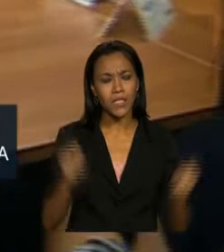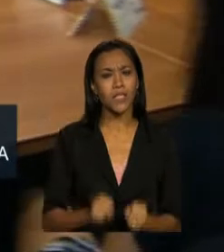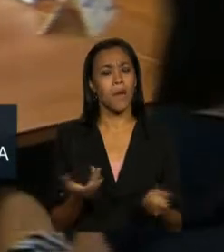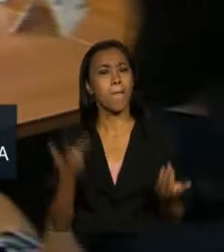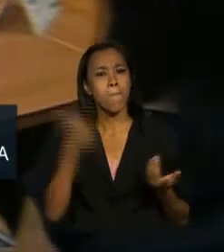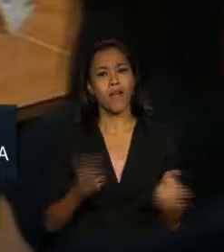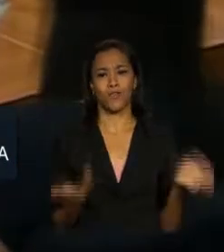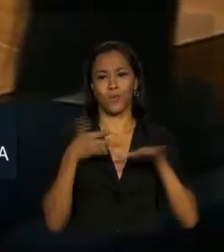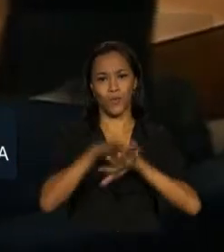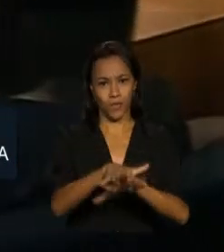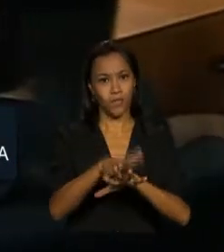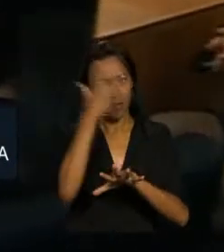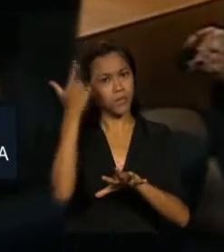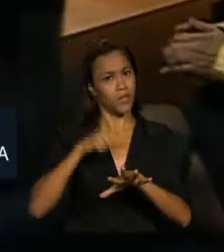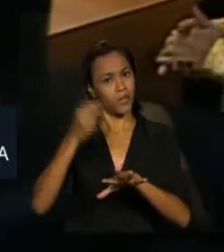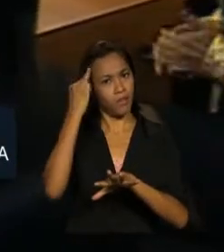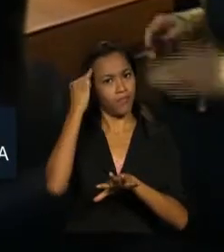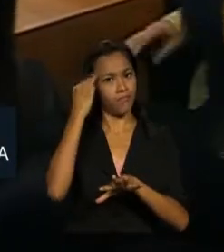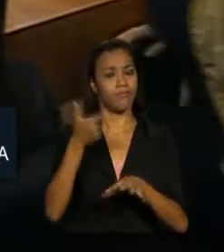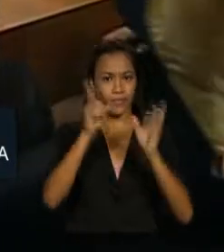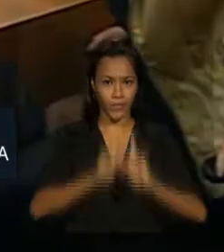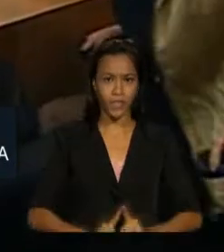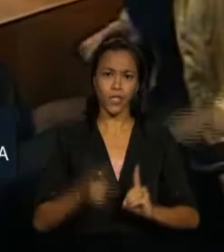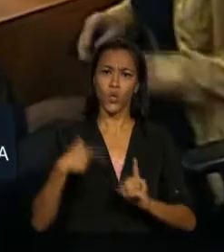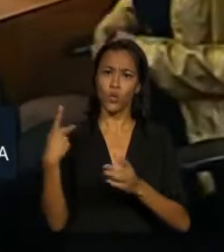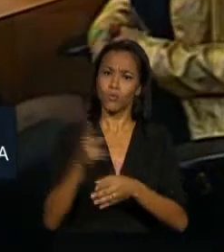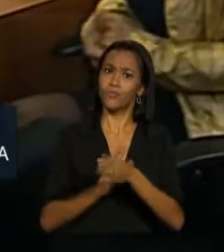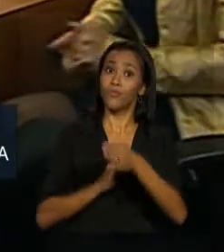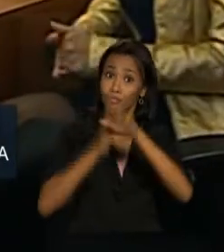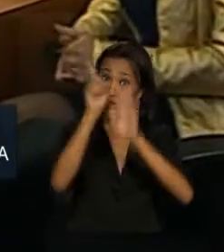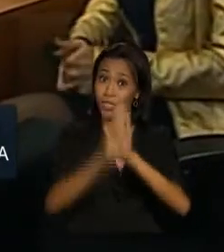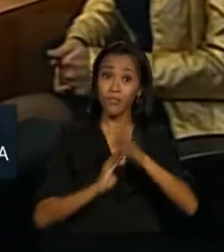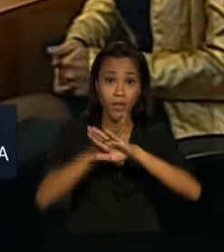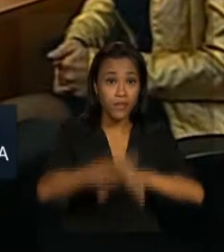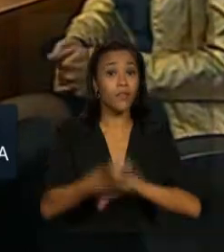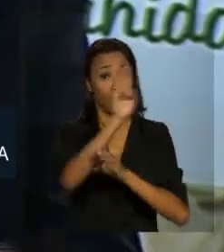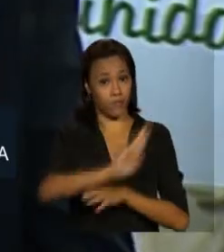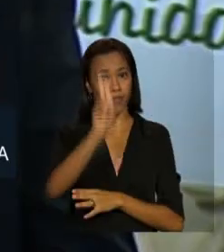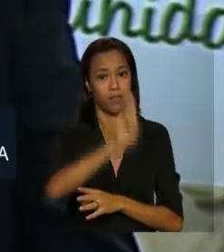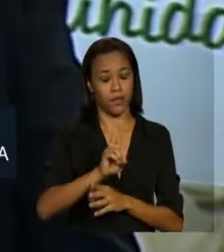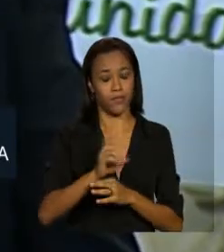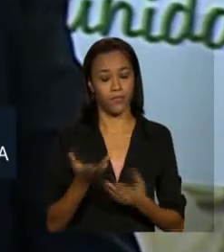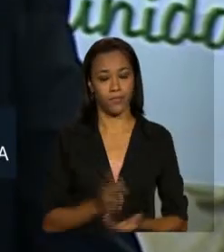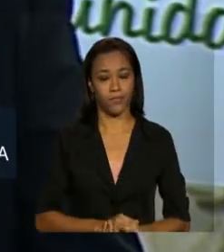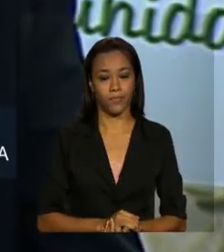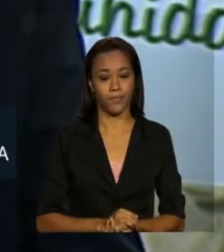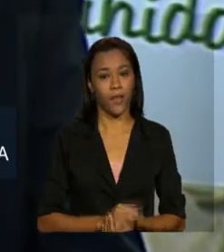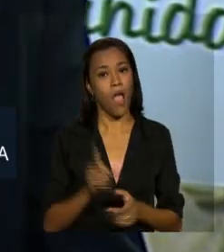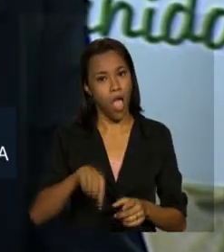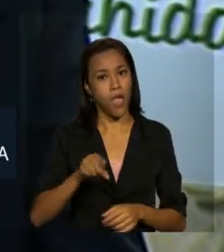inclusivo das pessoas com deficiência intelectual também no direito ao acesso ao ensino superior. Não é? É isso que o Ministério da